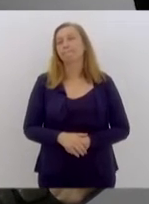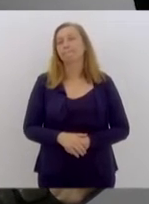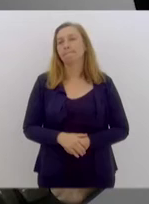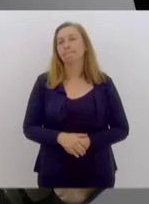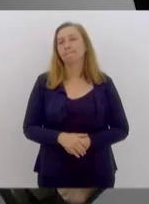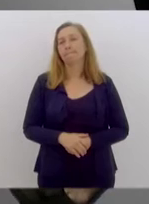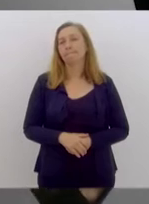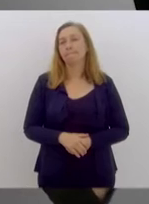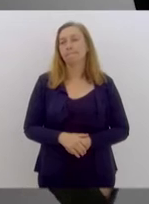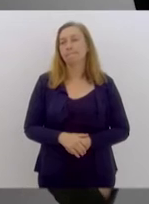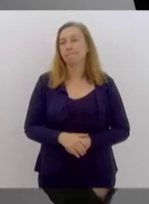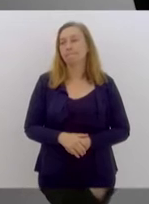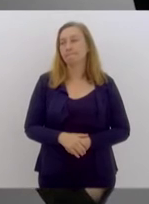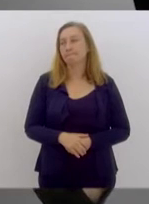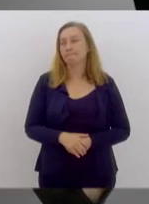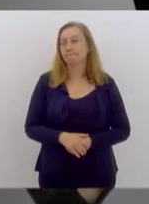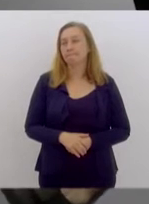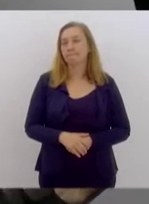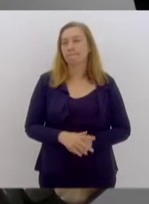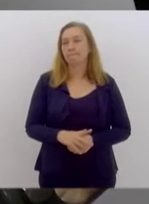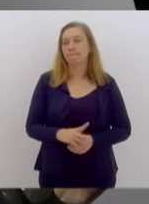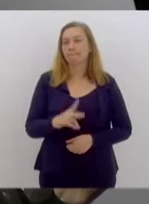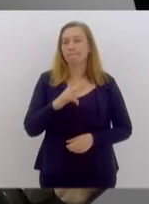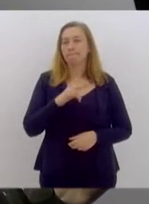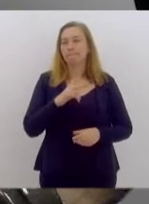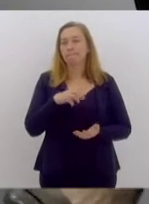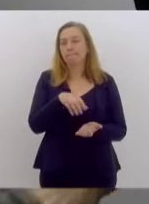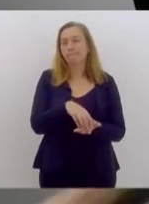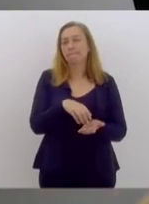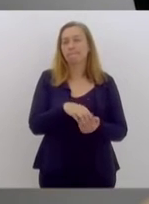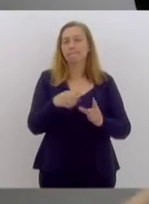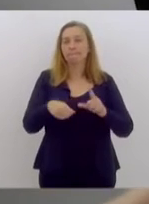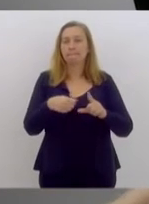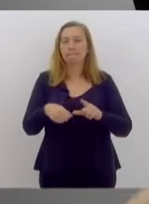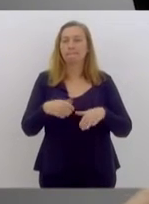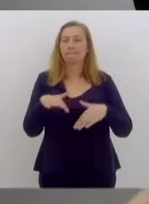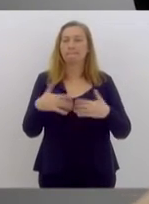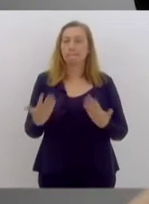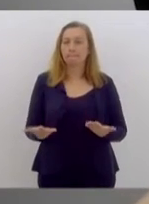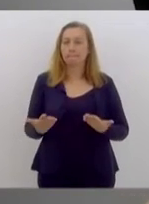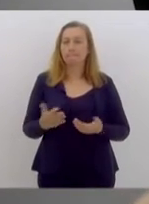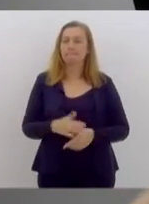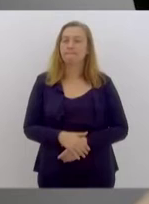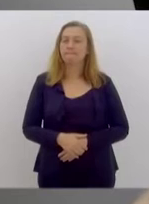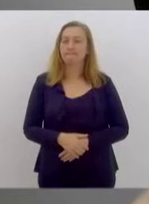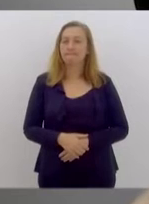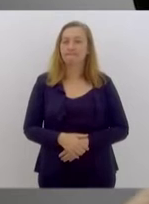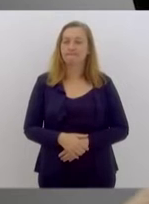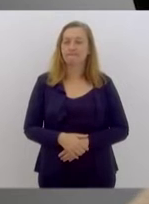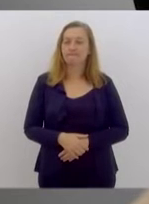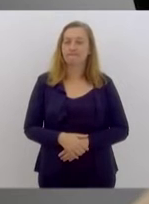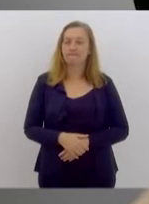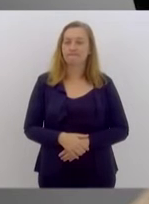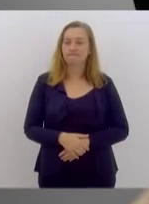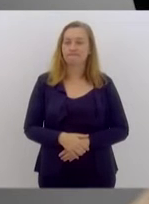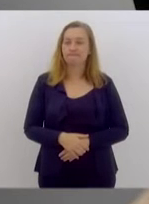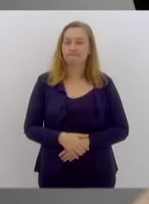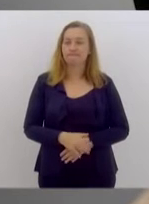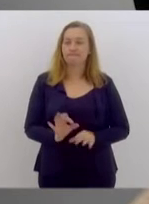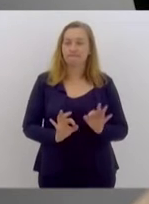da própria Central logística então fiz essa essa pequena